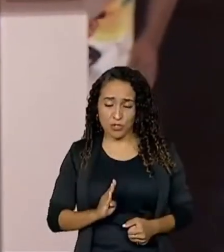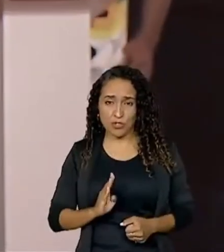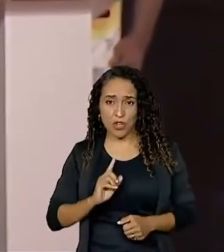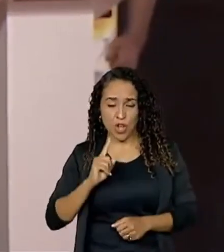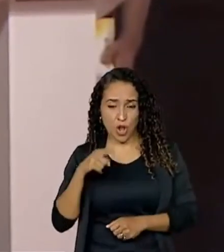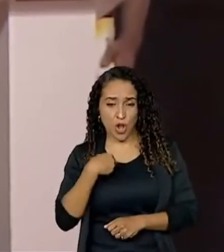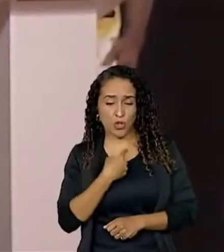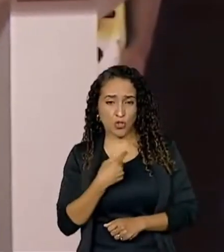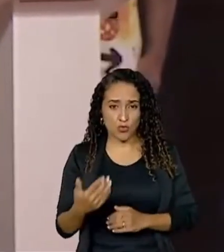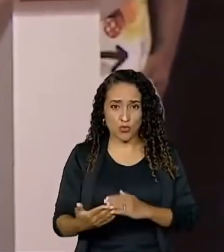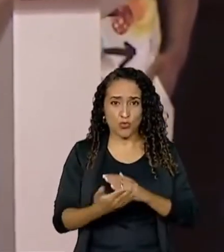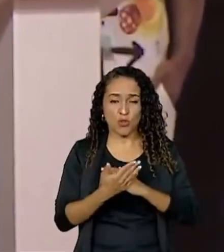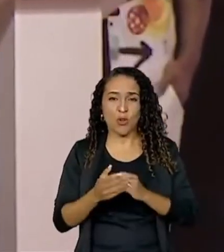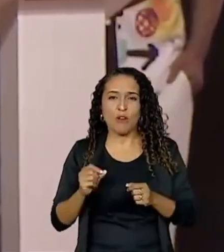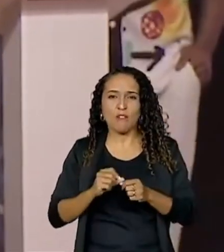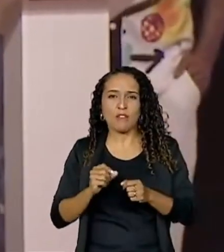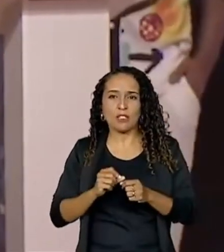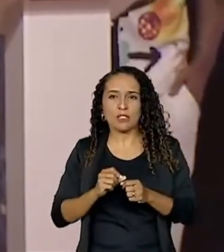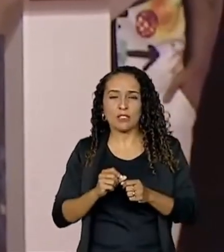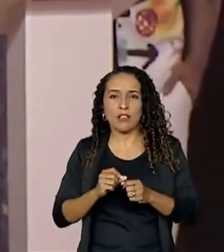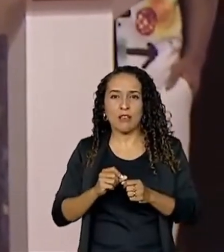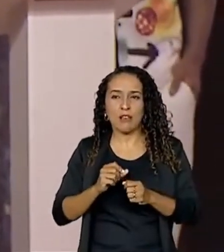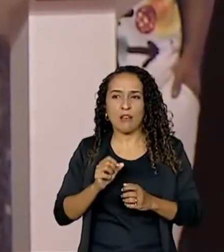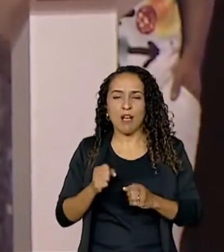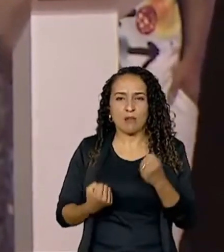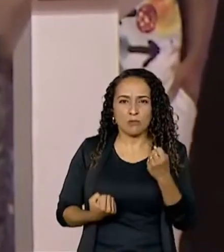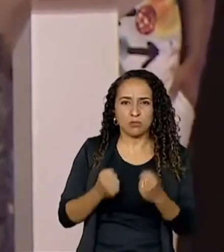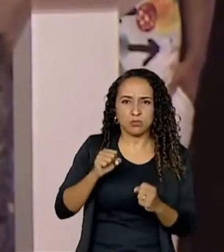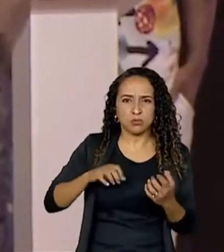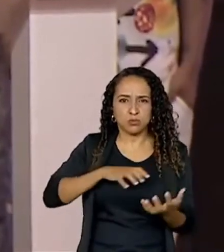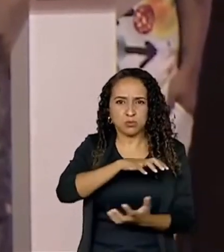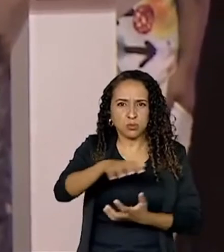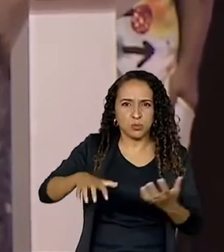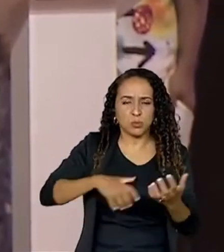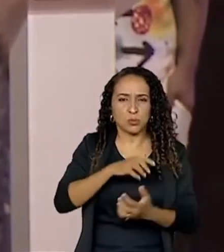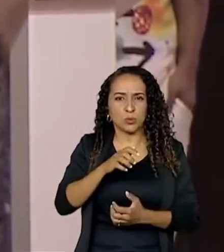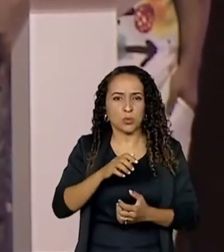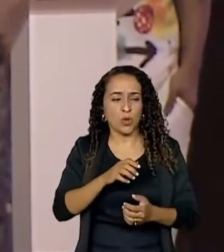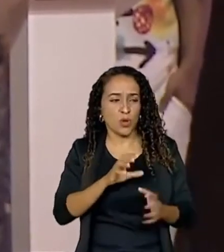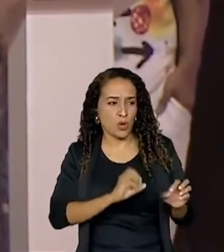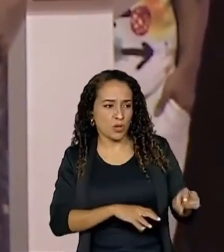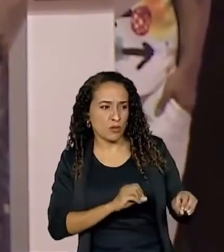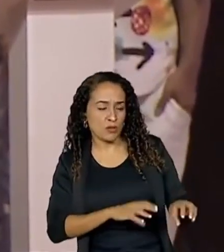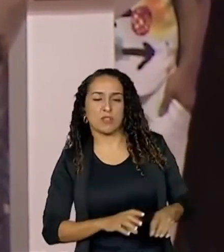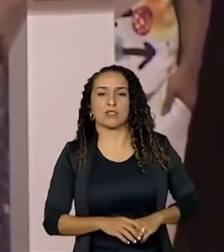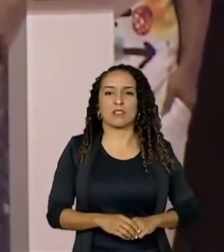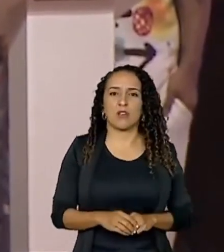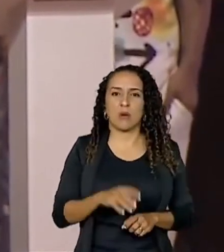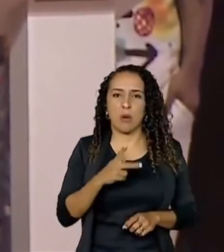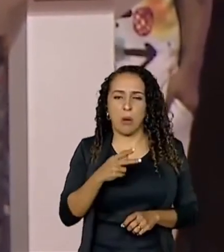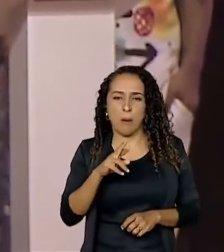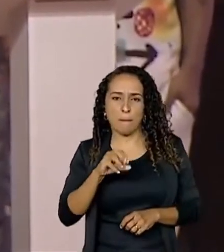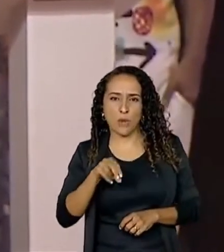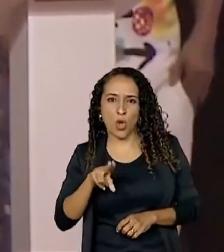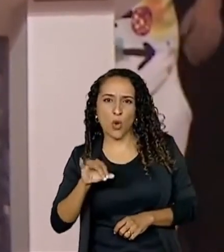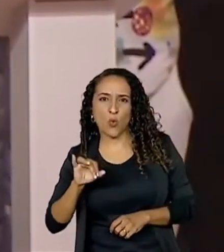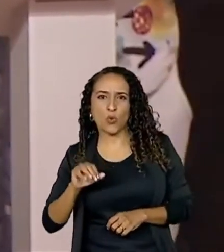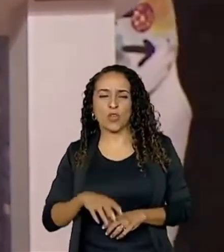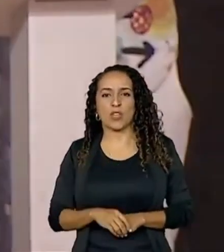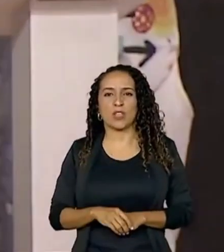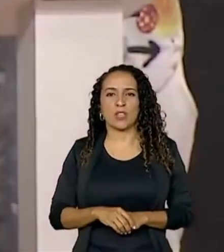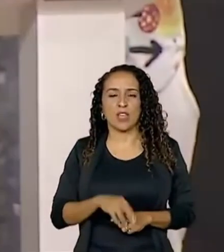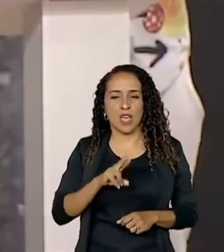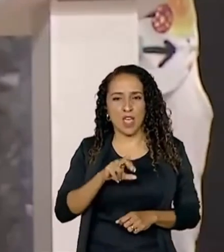a fazer uma pequena revolução na educação brasileira com o ProUni, com o ReUni, com a quantidade